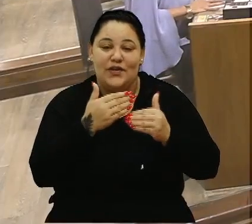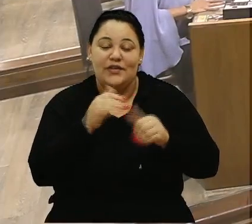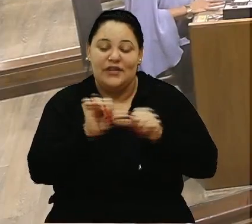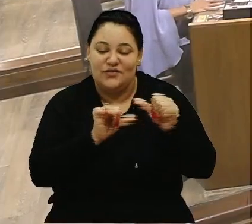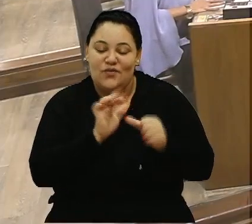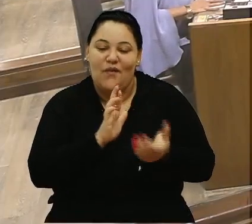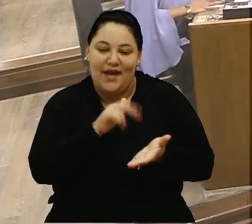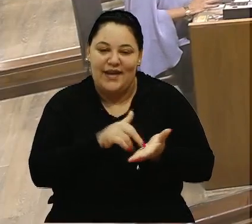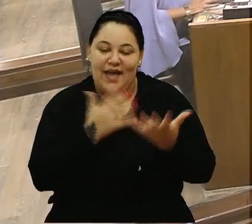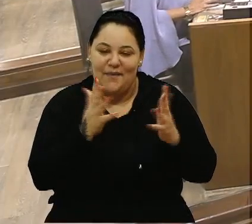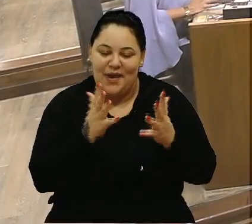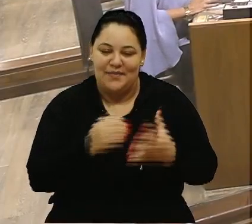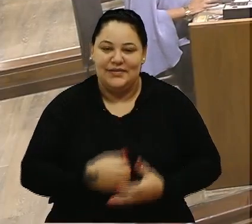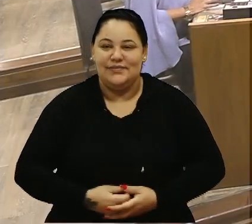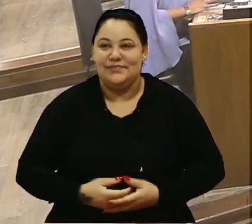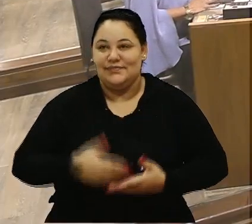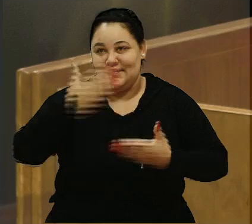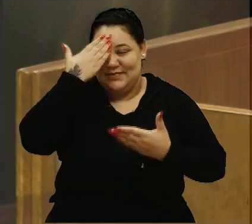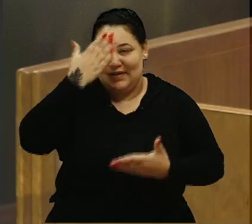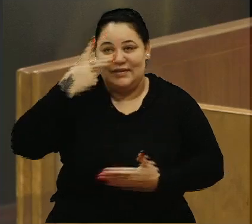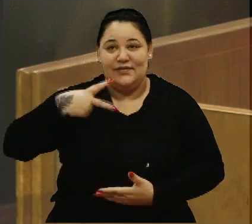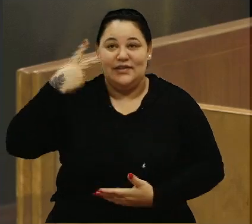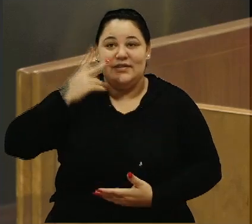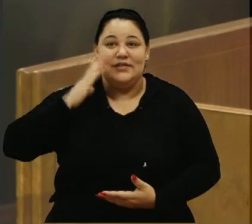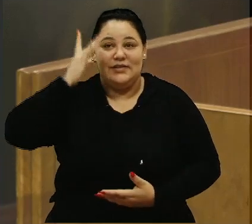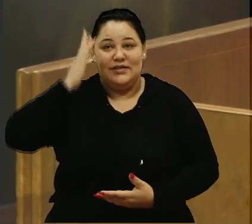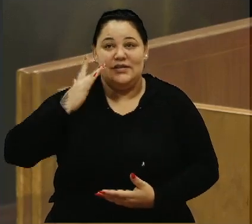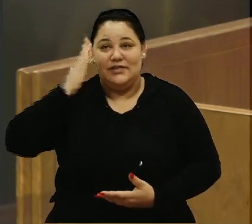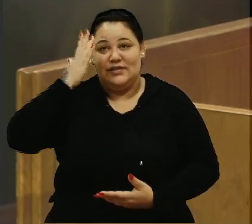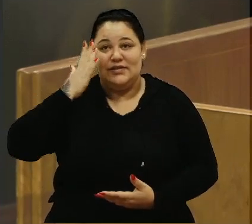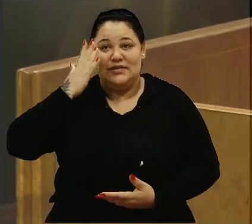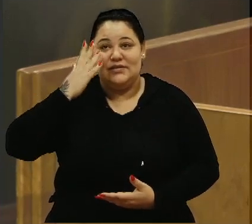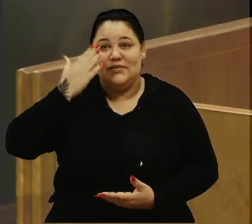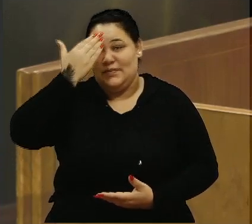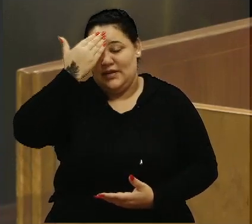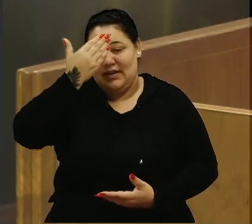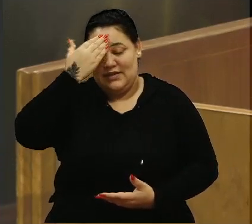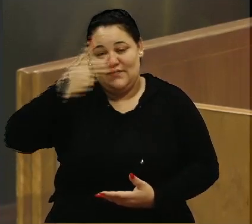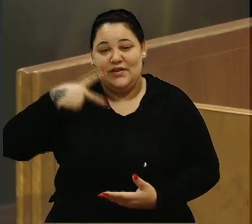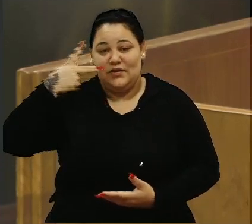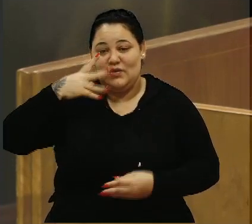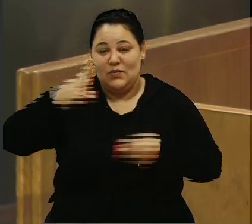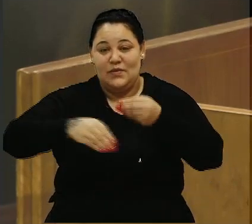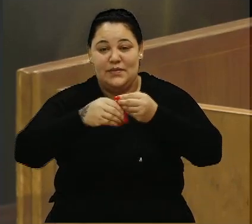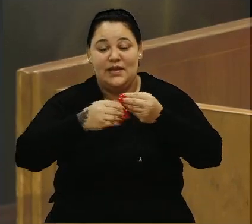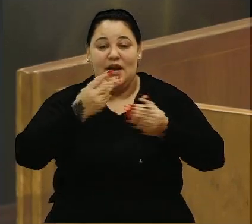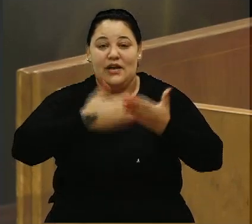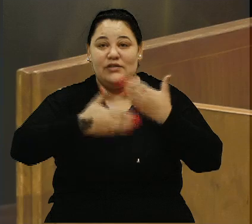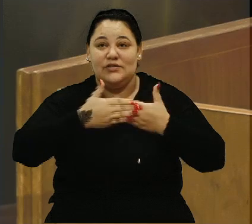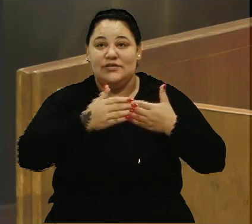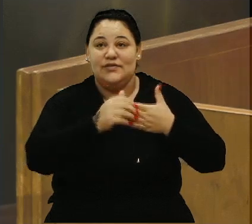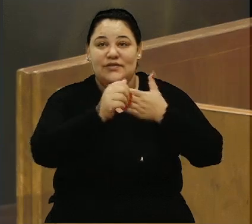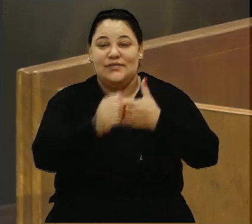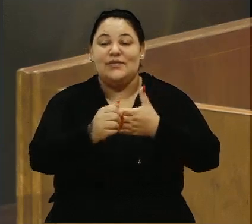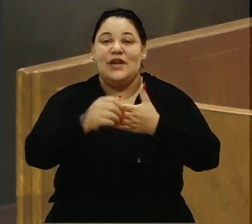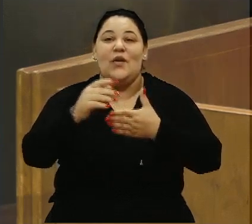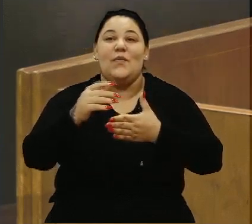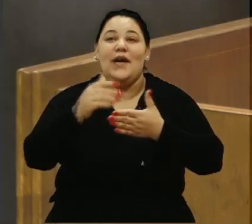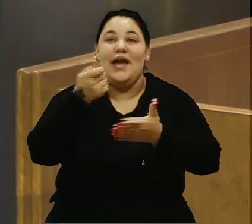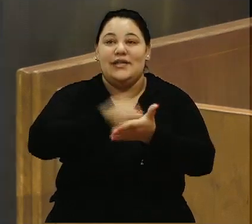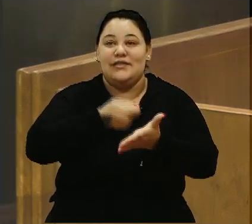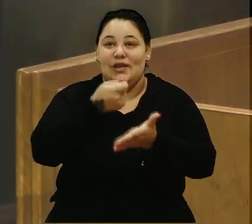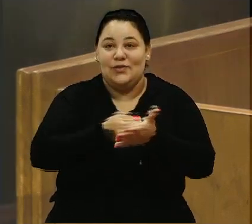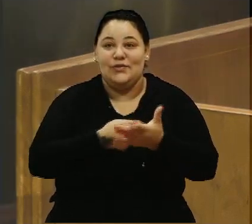Muito obrigada, vereadora Daiane Mello, também. Obrigada aos vereadores pela parte, obrigada aos vereadores que acompanharam também essa luta,